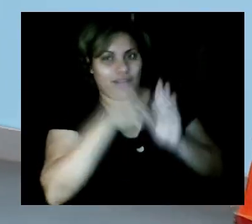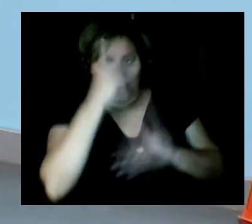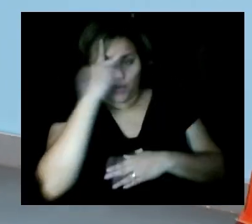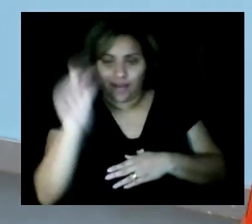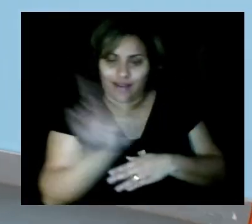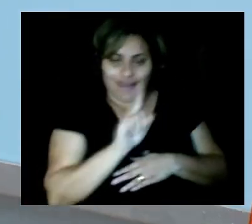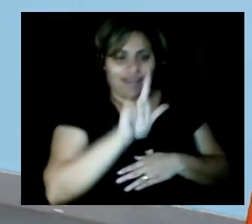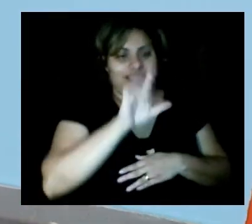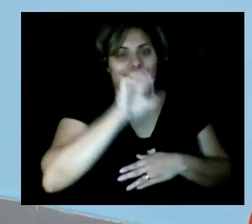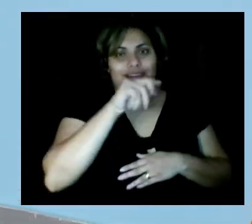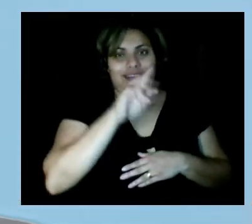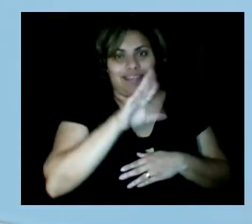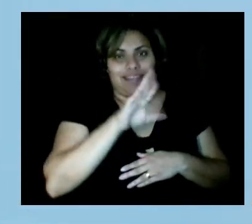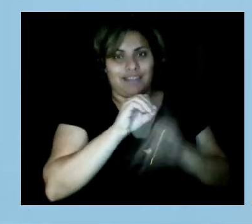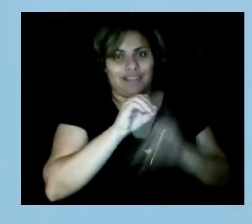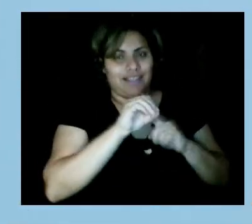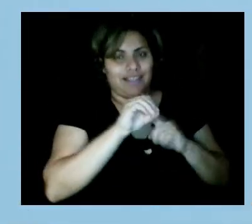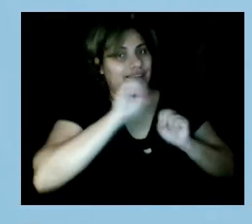educador físico.